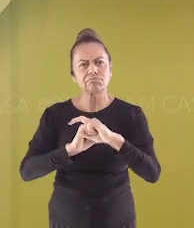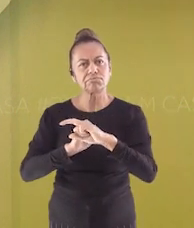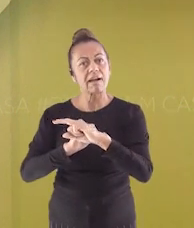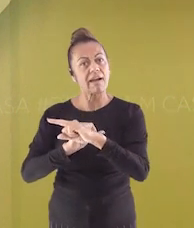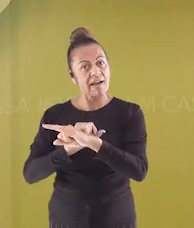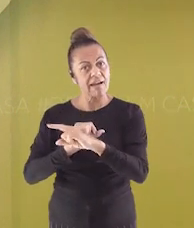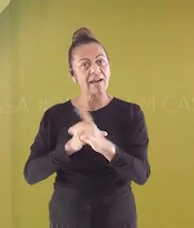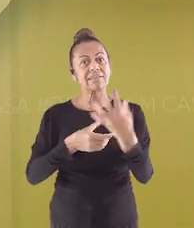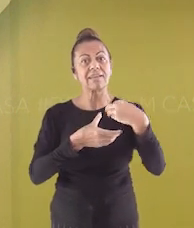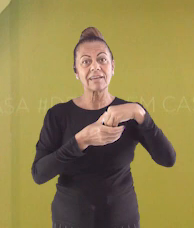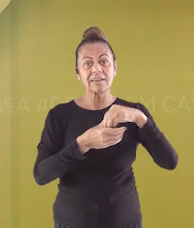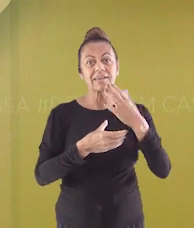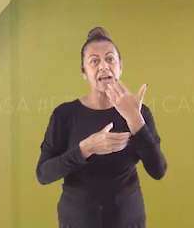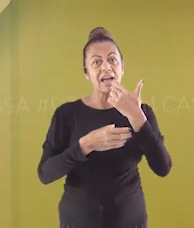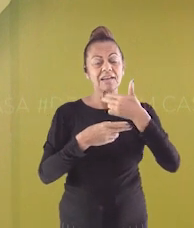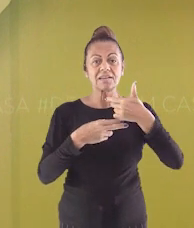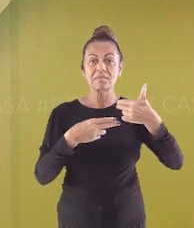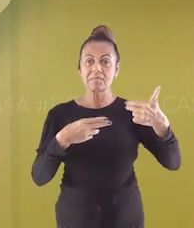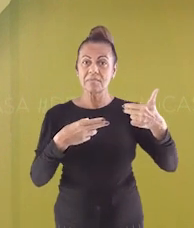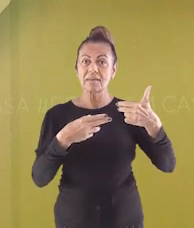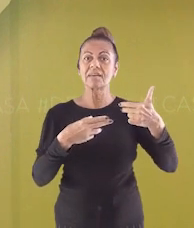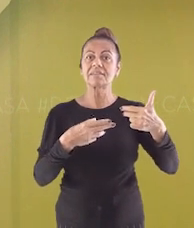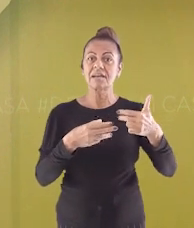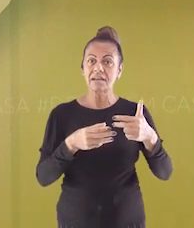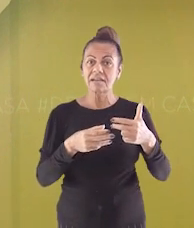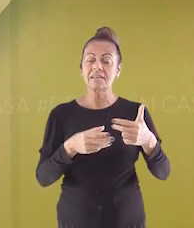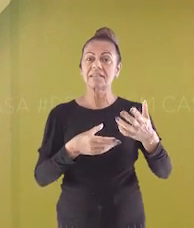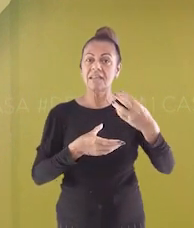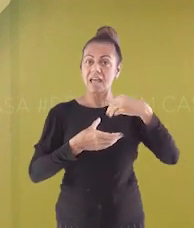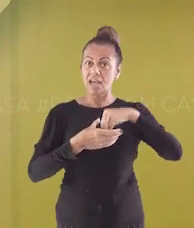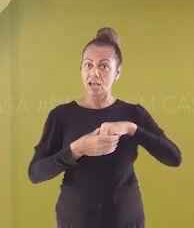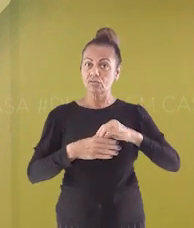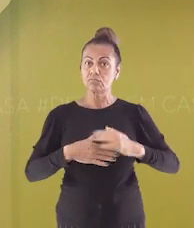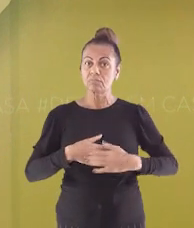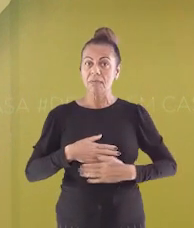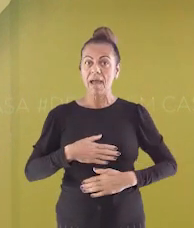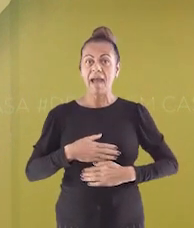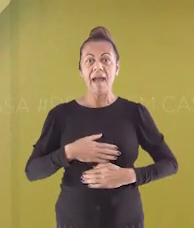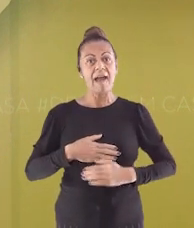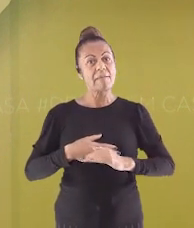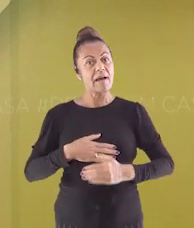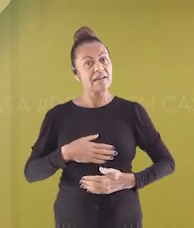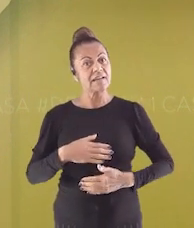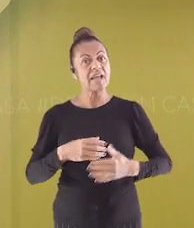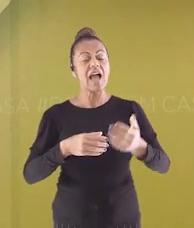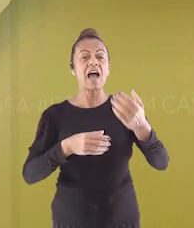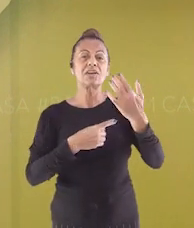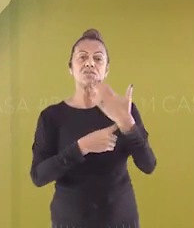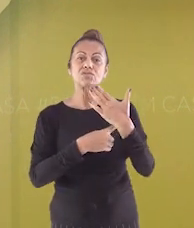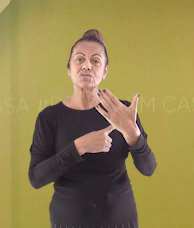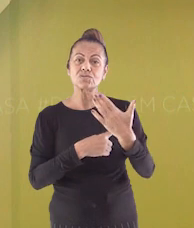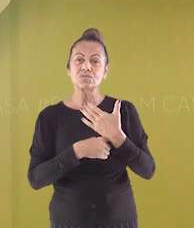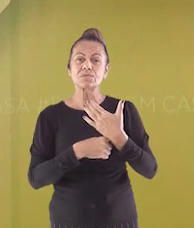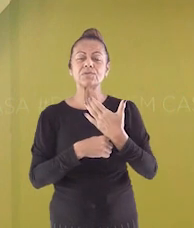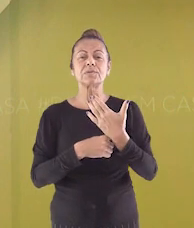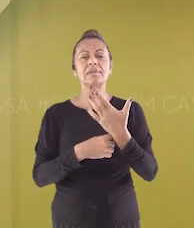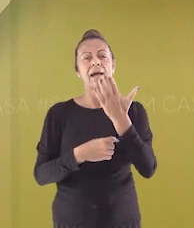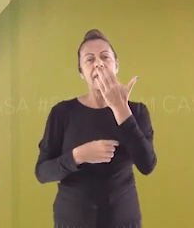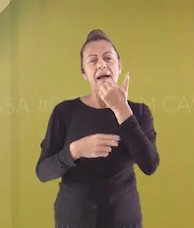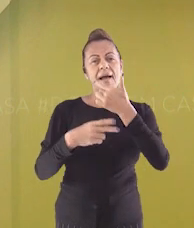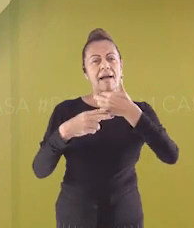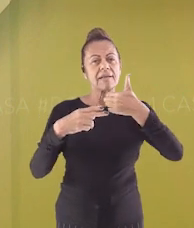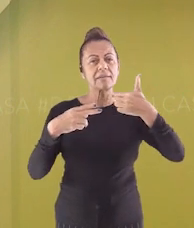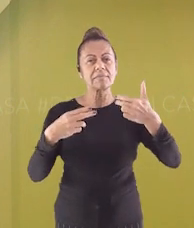exemplo. Os micro-organismos também agem na nossa barriga, ajudando a digestão dos